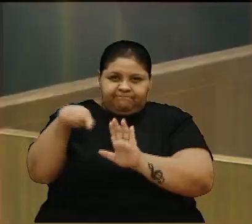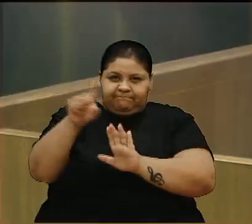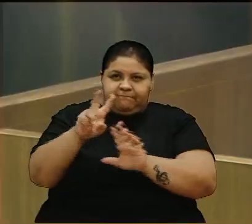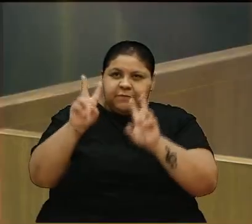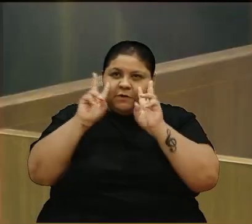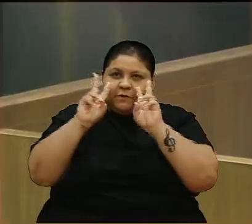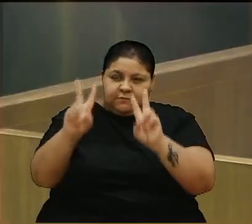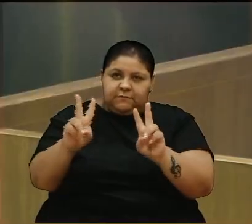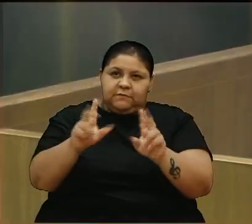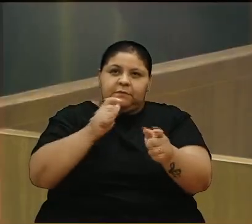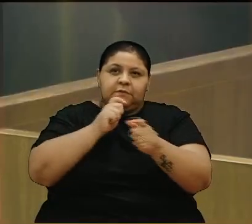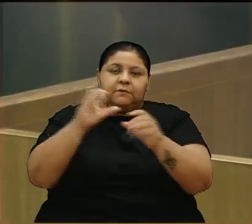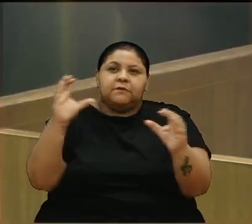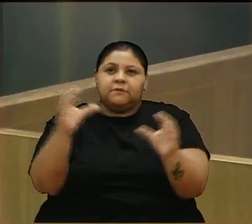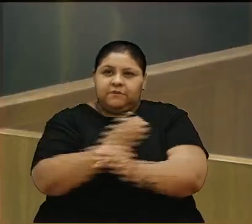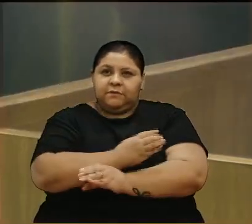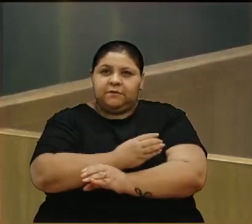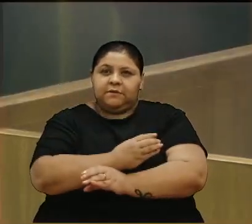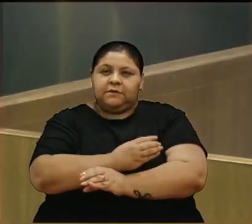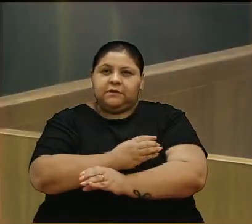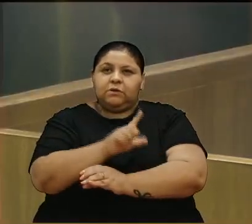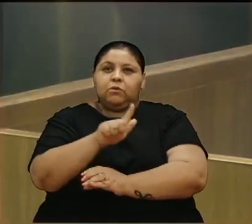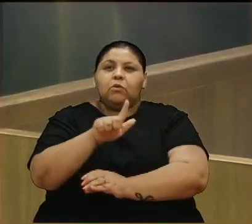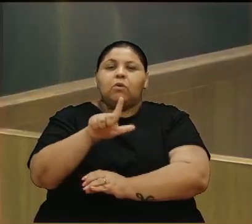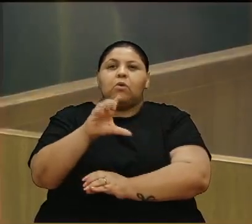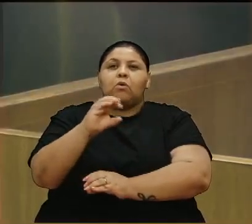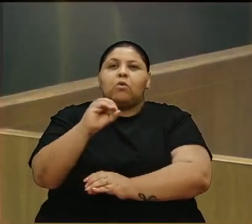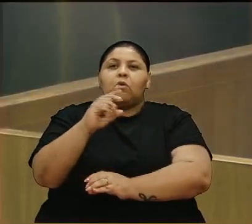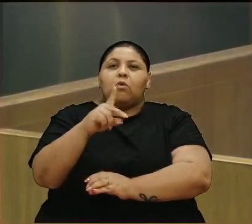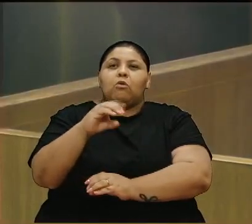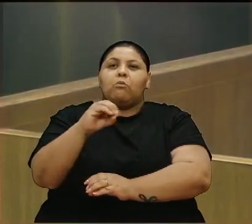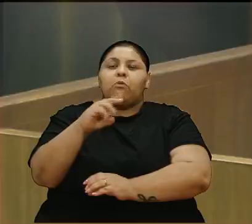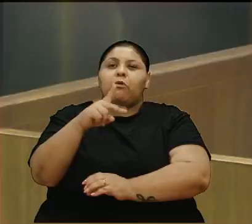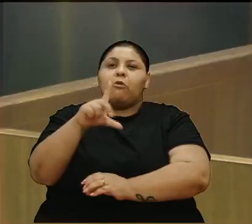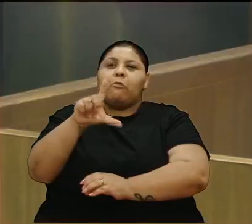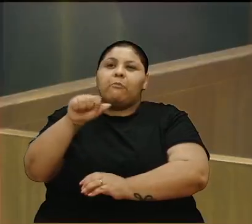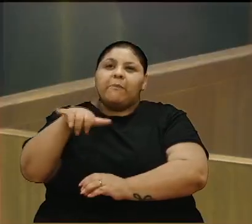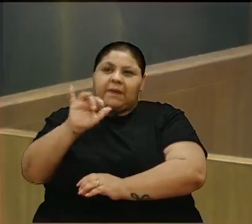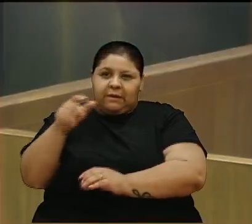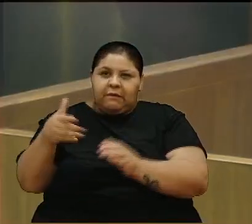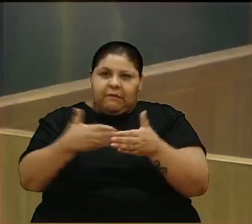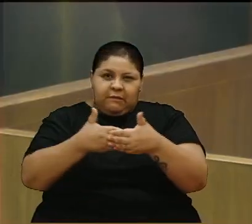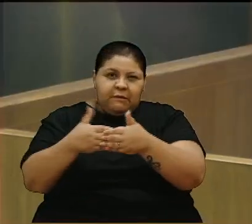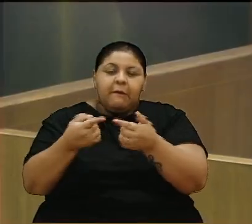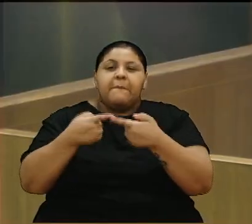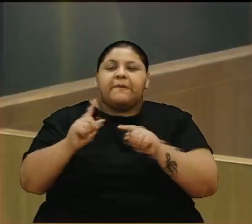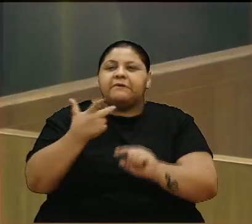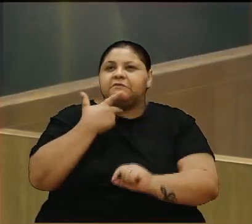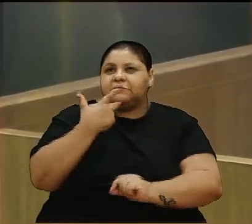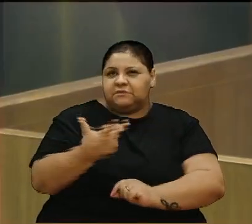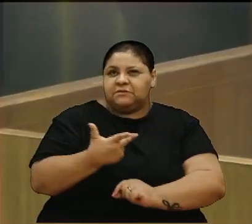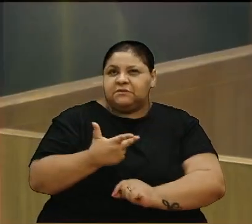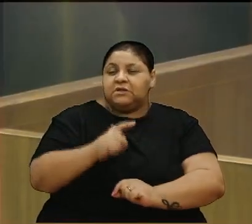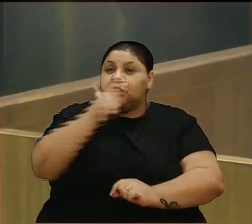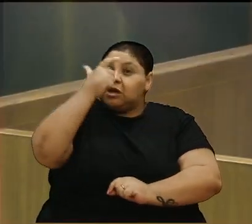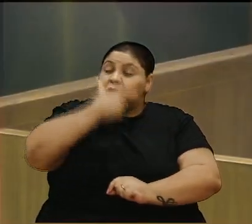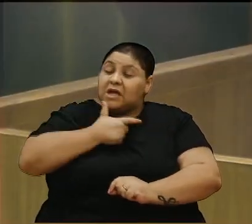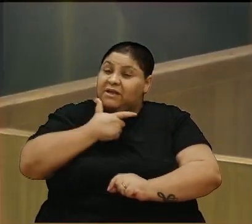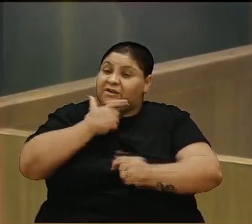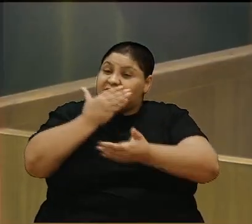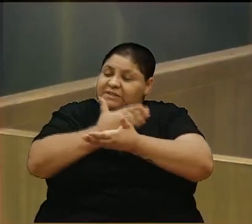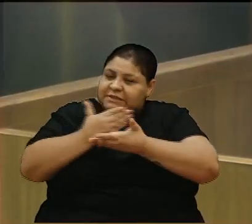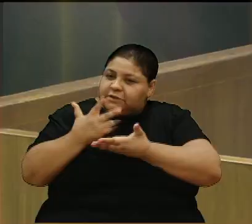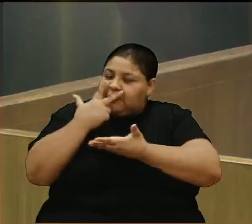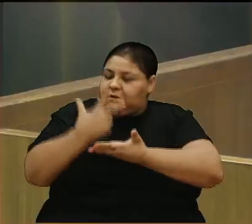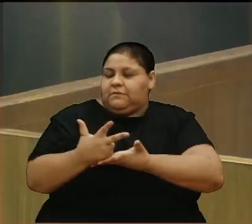assistir a reportagem completa, tá na Globoplay também, para acompanhar, fala um pouquinho mais sobre isso. Mas eu queria trazer, porque eu acho que são iniciativas como